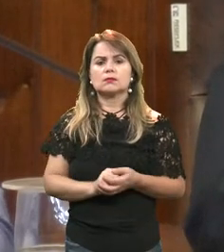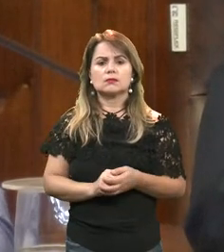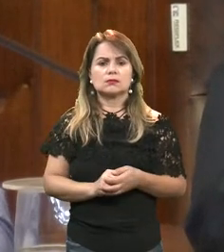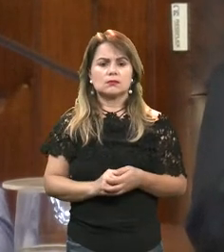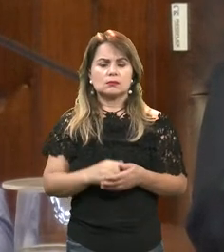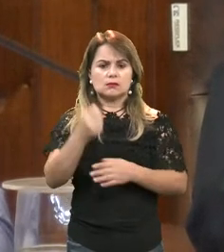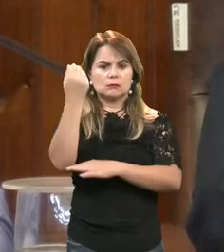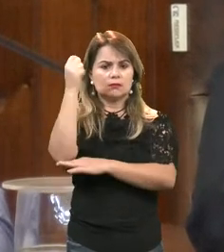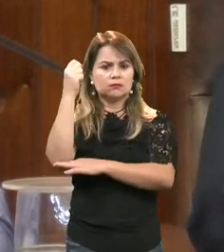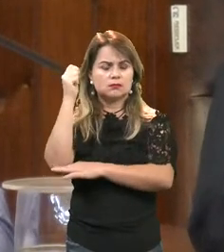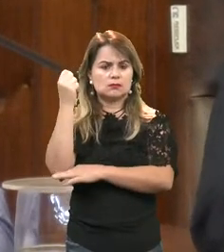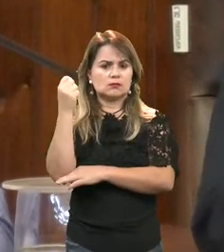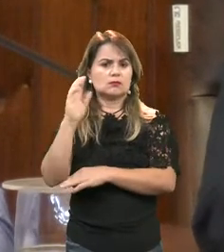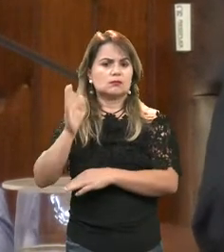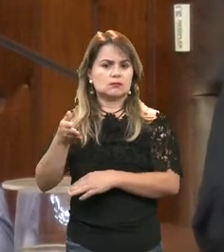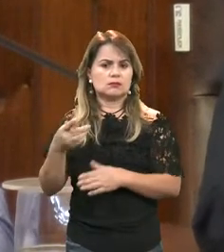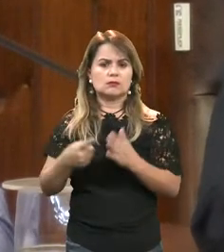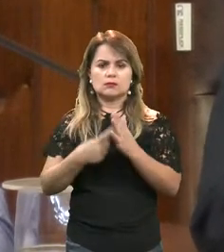o primeiro seminário